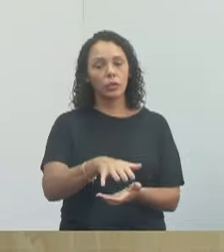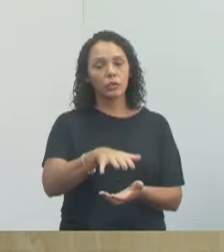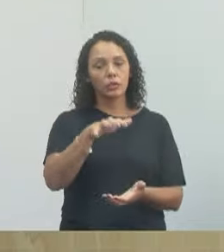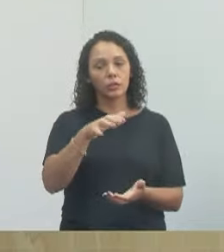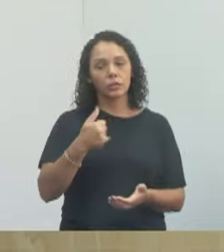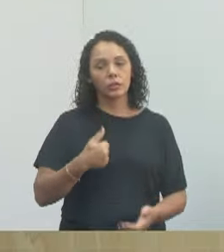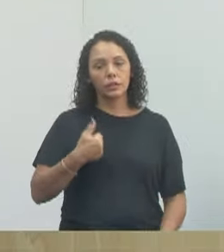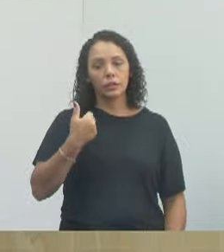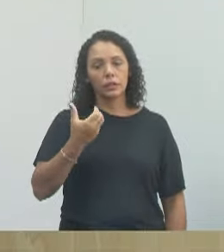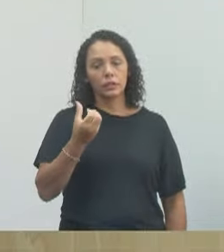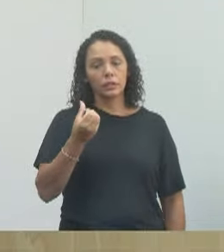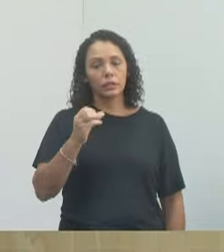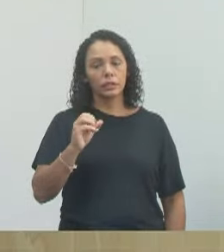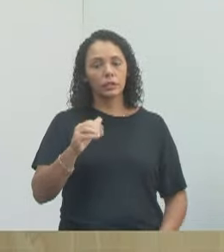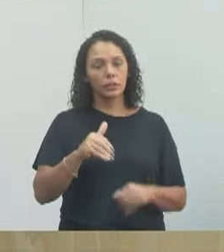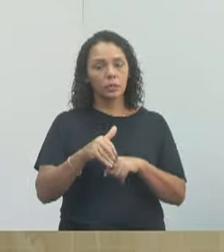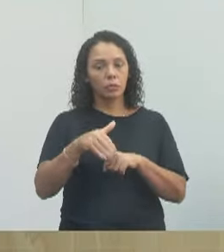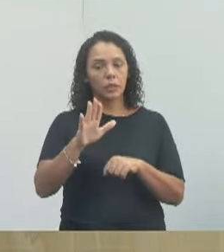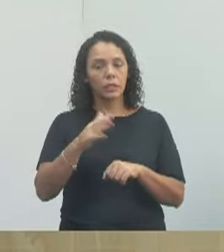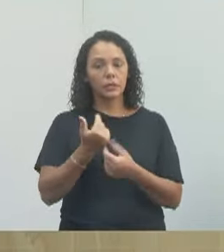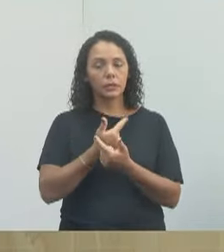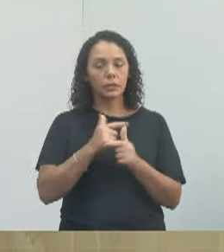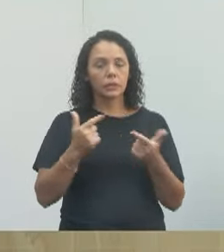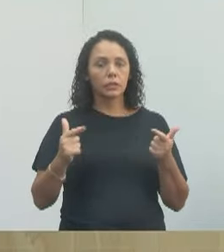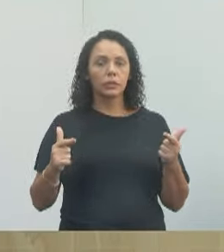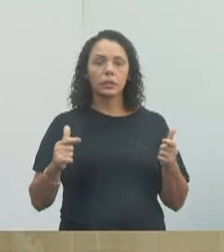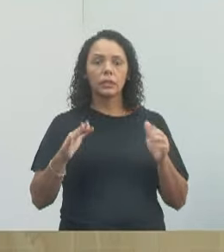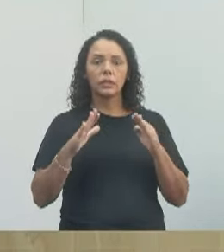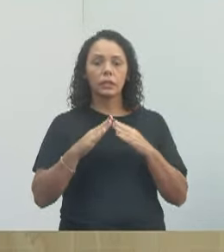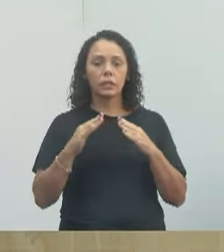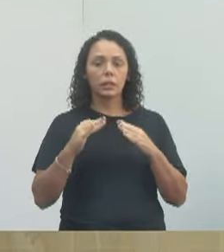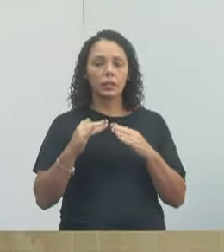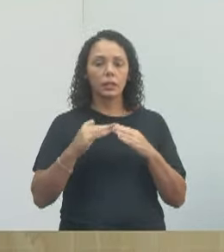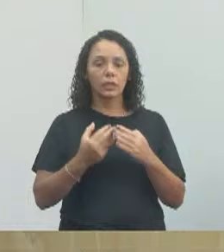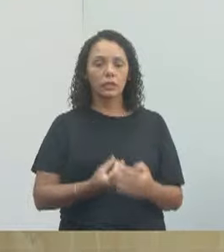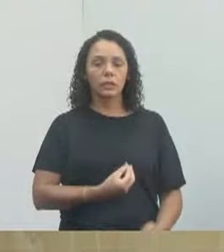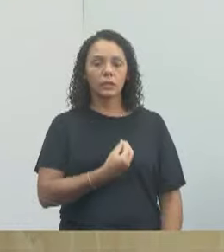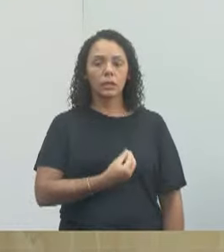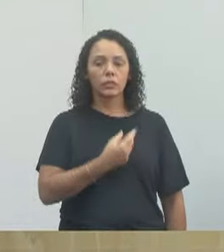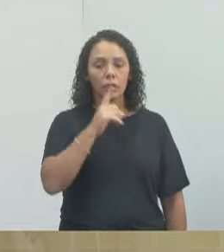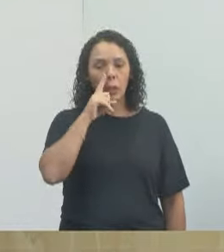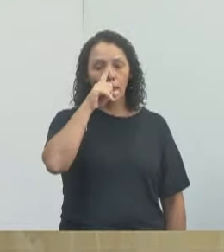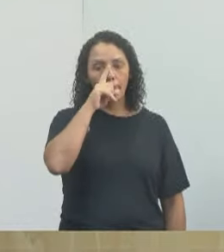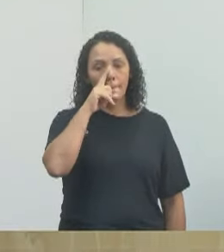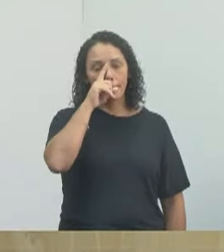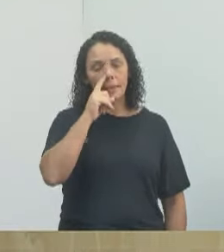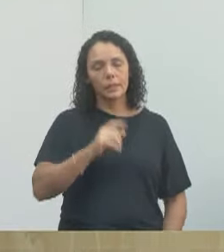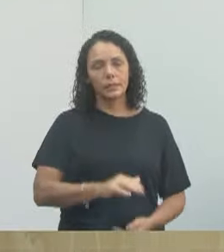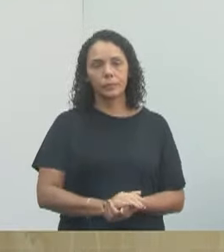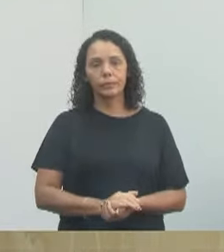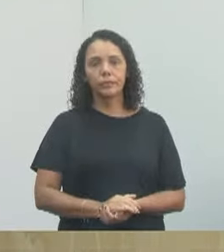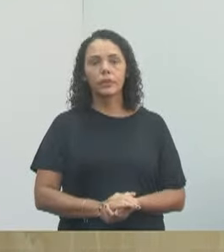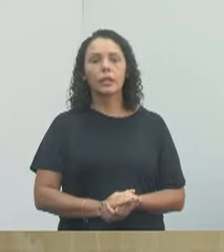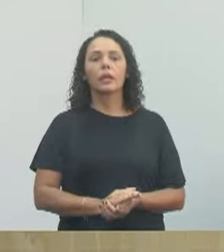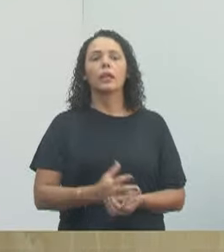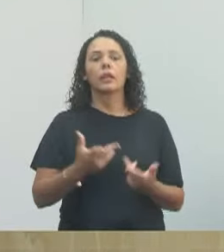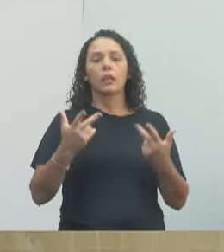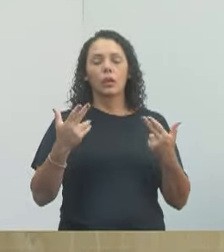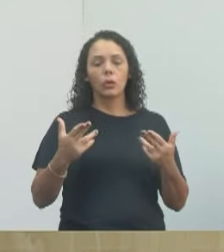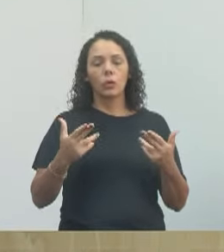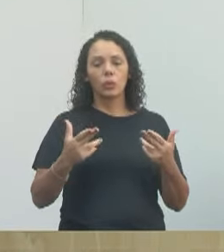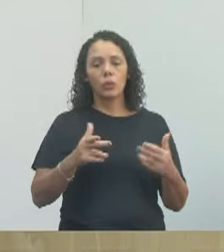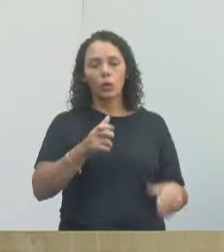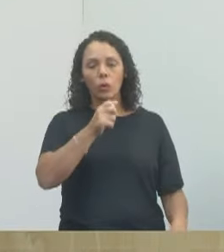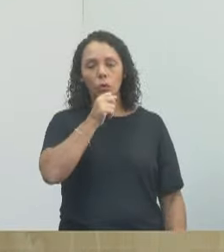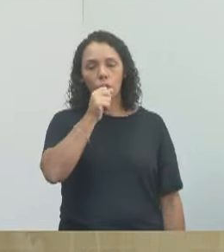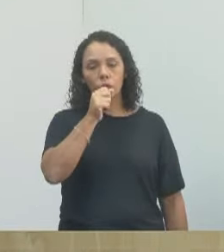mais em situação de vulnerabilidade e risco social conforme matéria do Jornal Diário Jacarei do dia 9